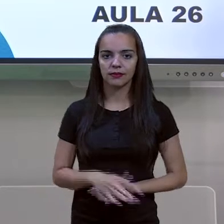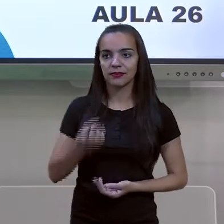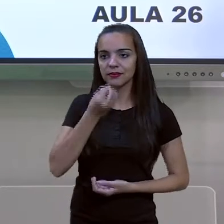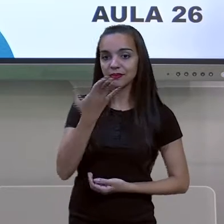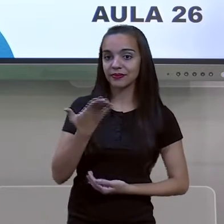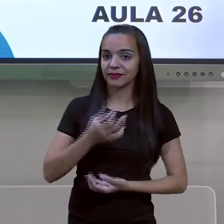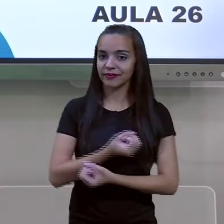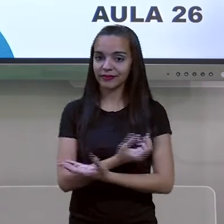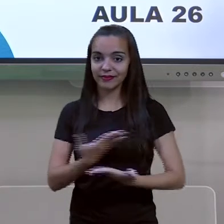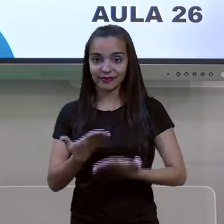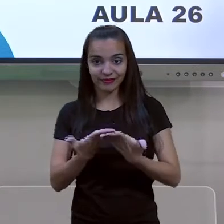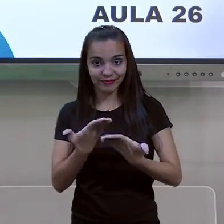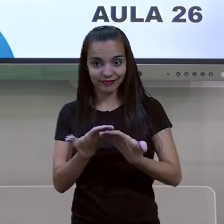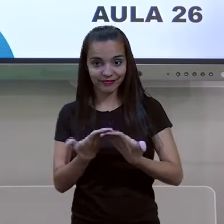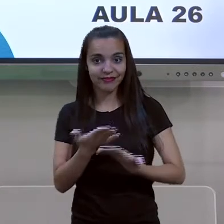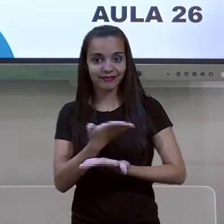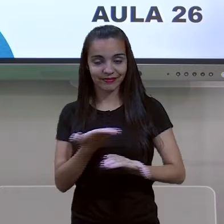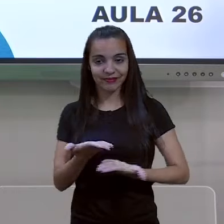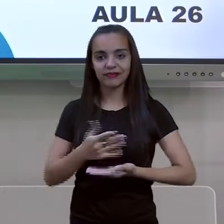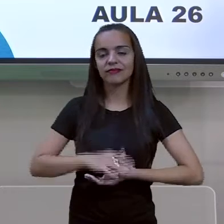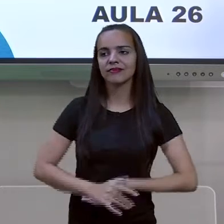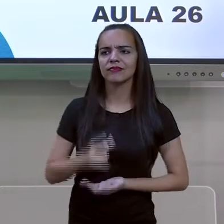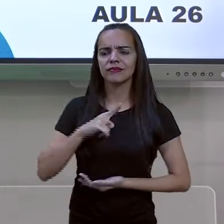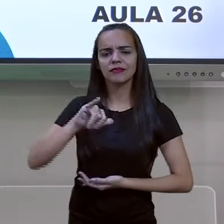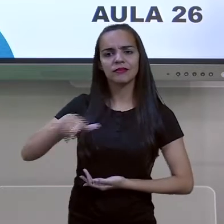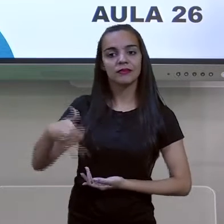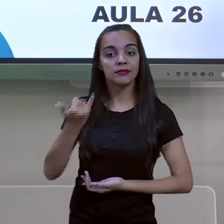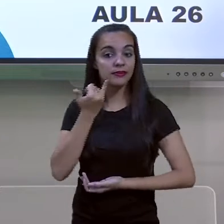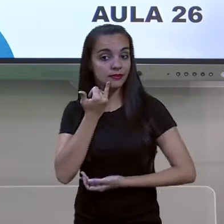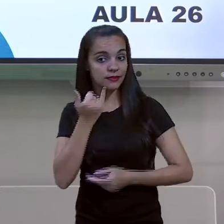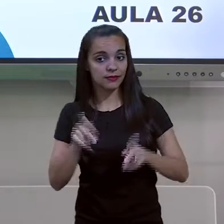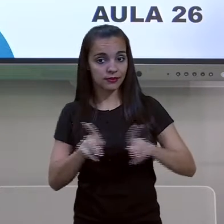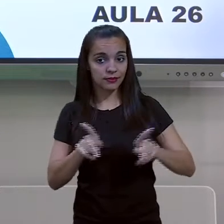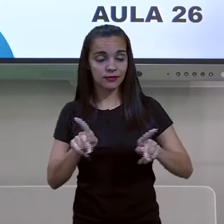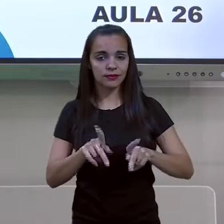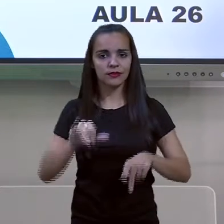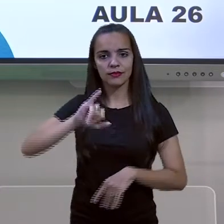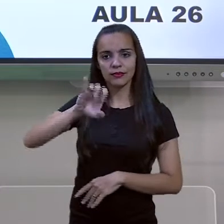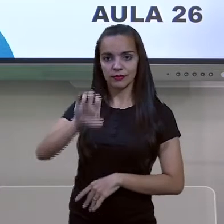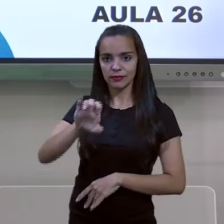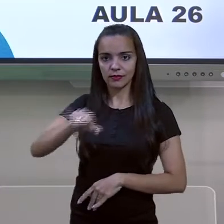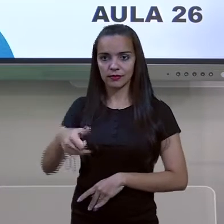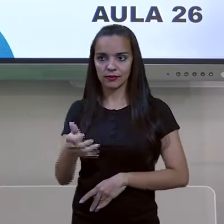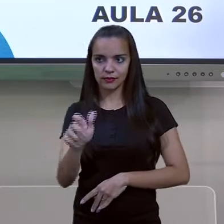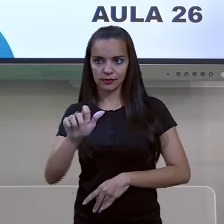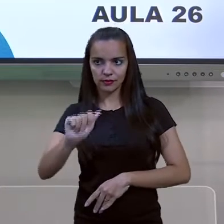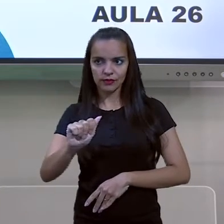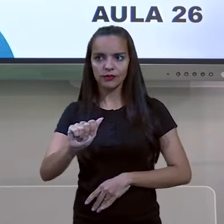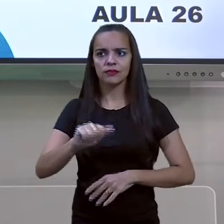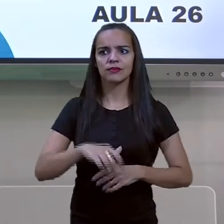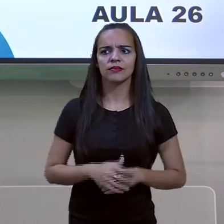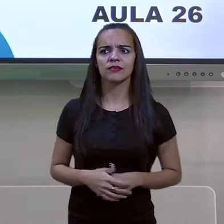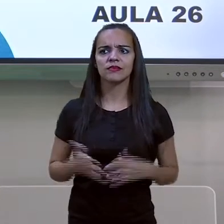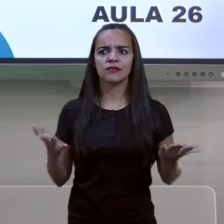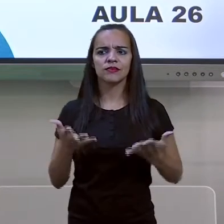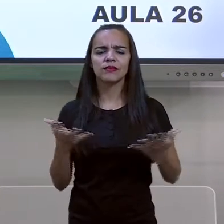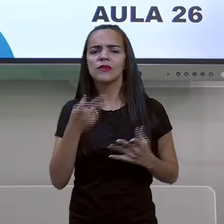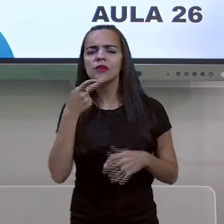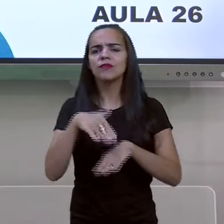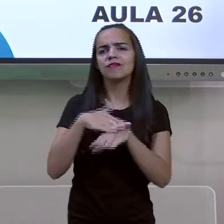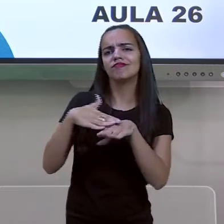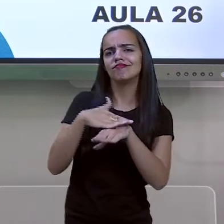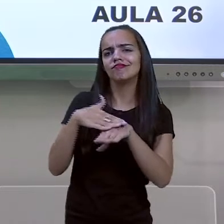Olá, estudantes! Tudo bem com vocês? Me chamo Jaqueline e sou professora de História da EJA. Hoje conversaremos